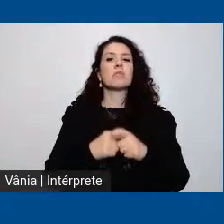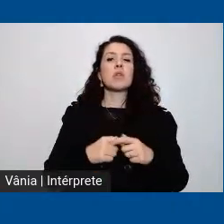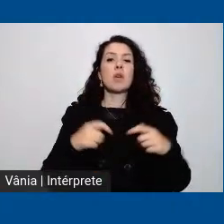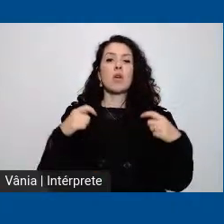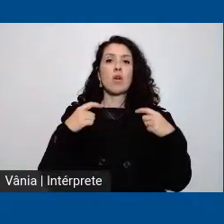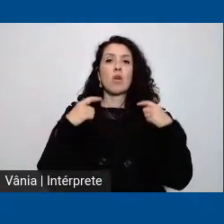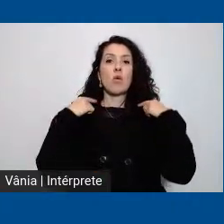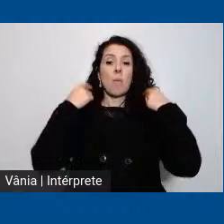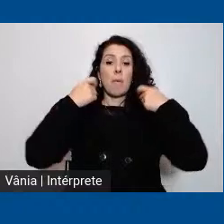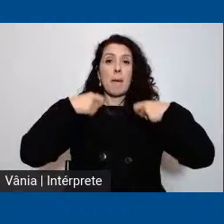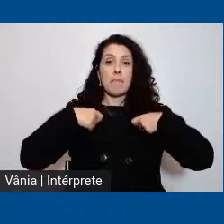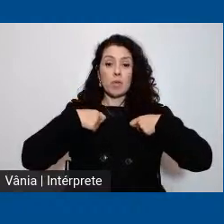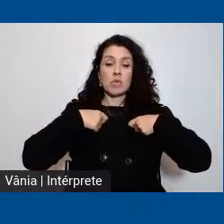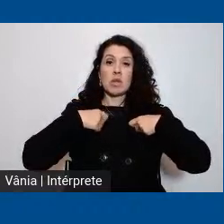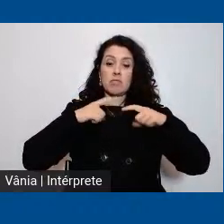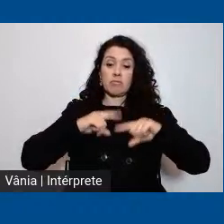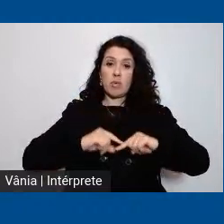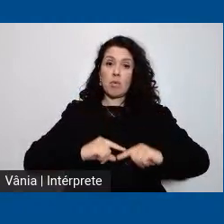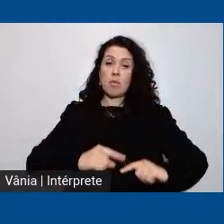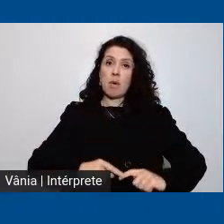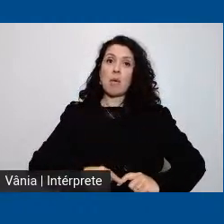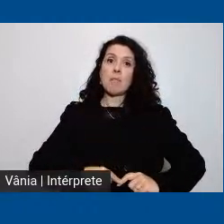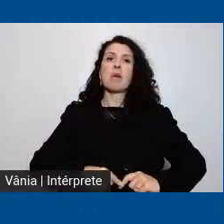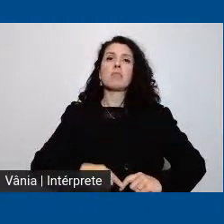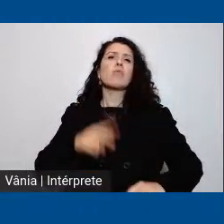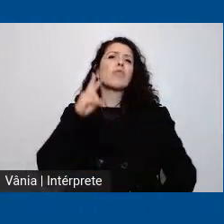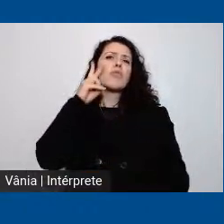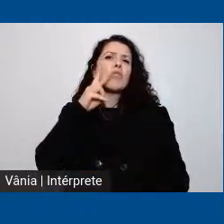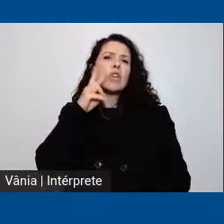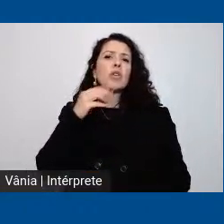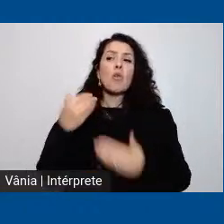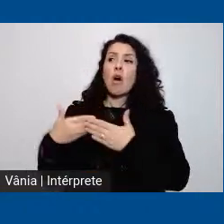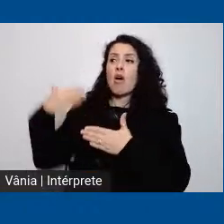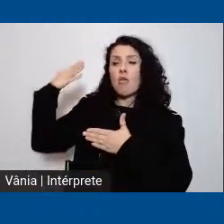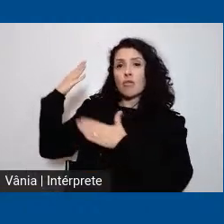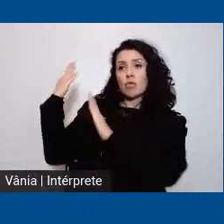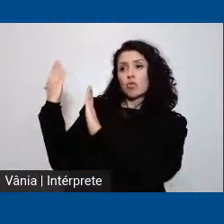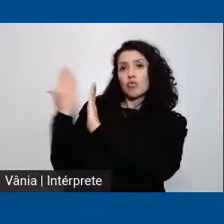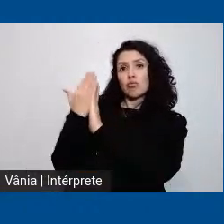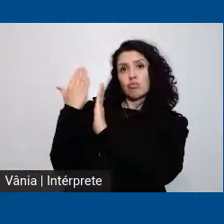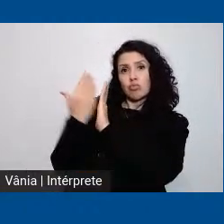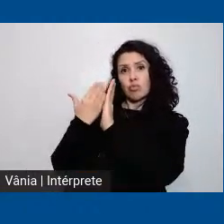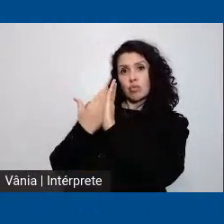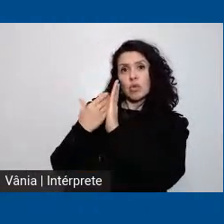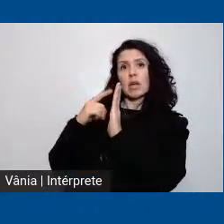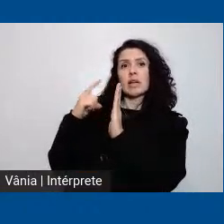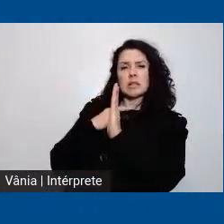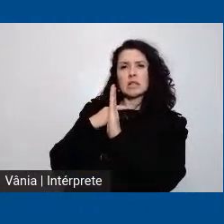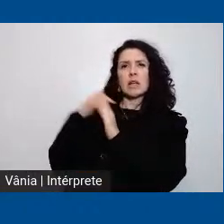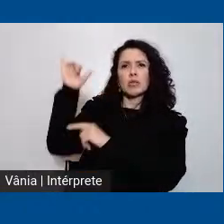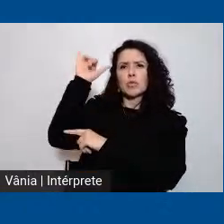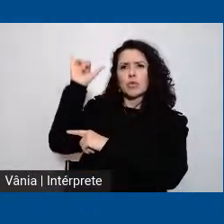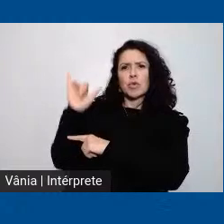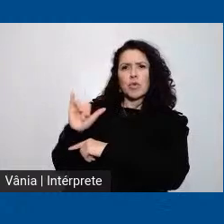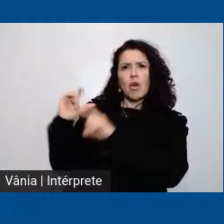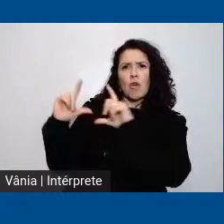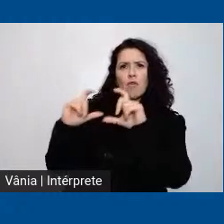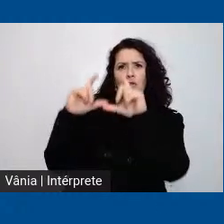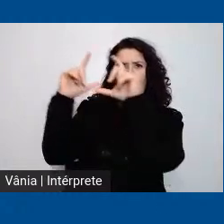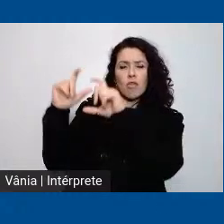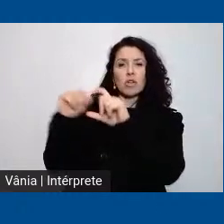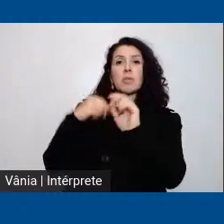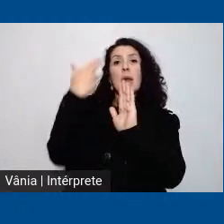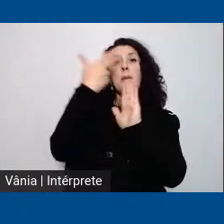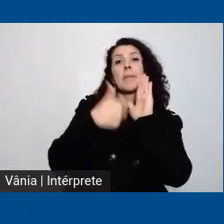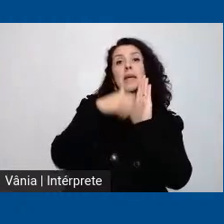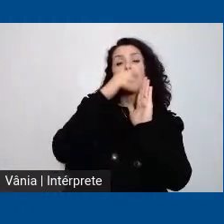blusa magenta. Ao fundo, tenho uma estante de livros, tem alguns enfeites e fotos e uma pintura de São